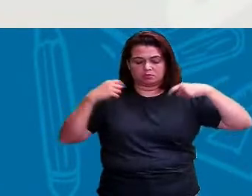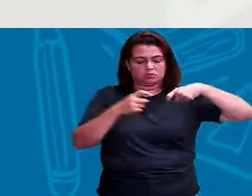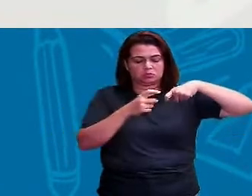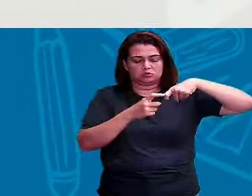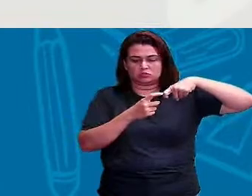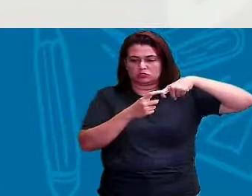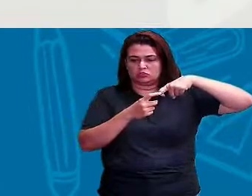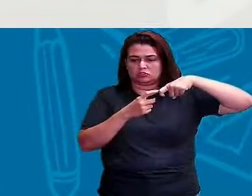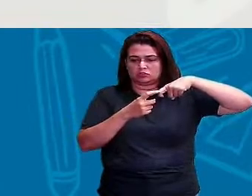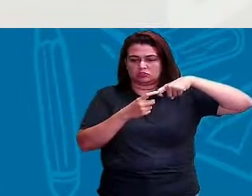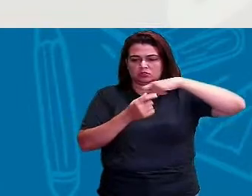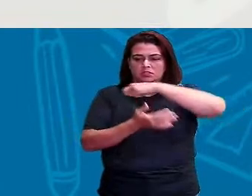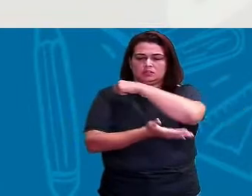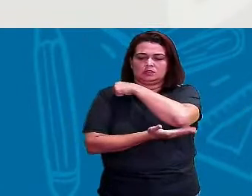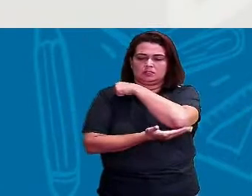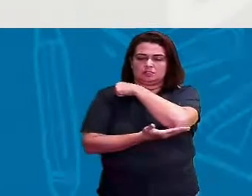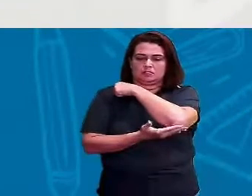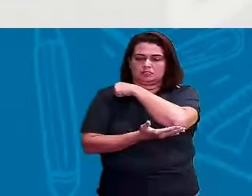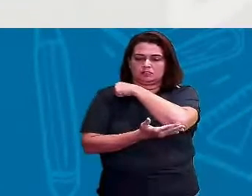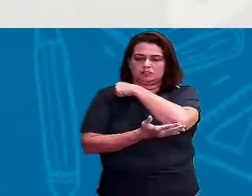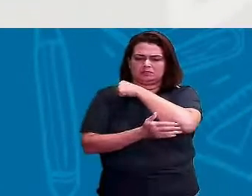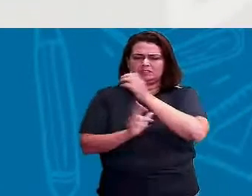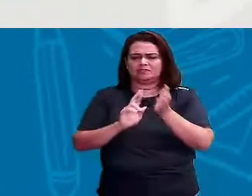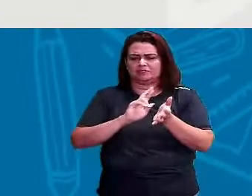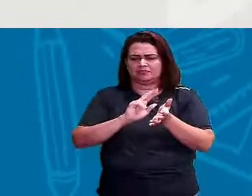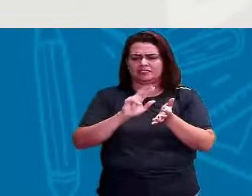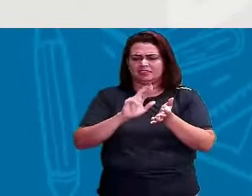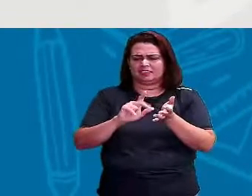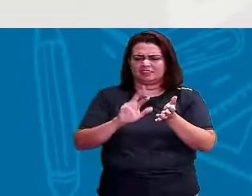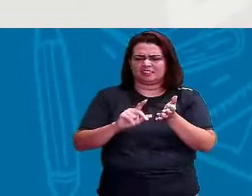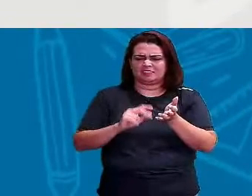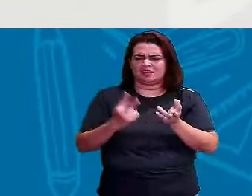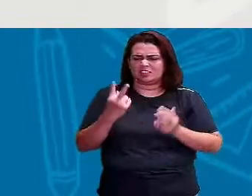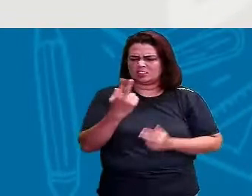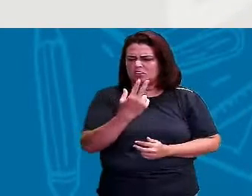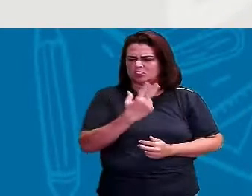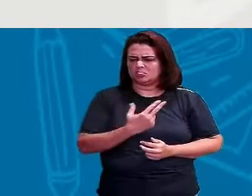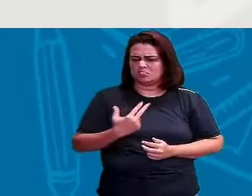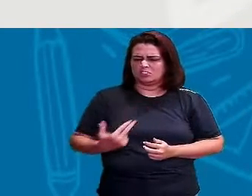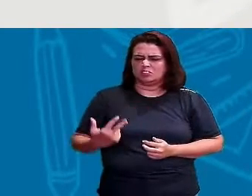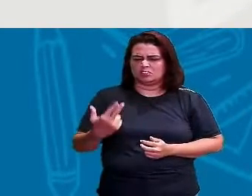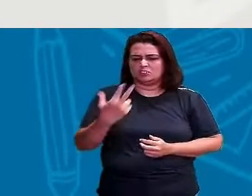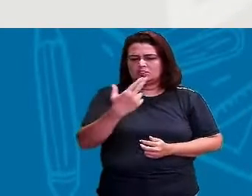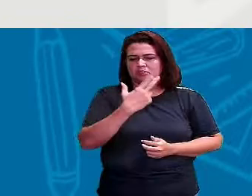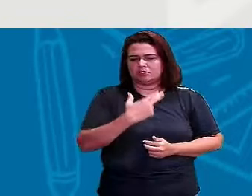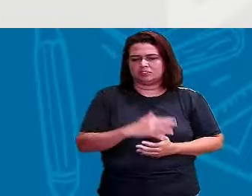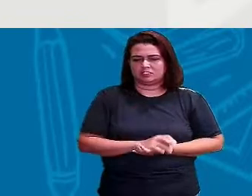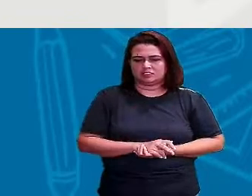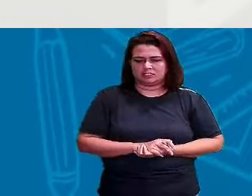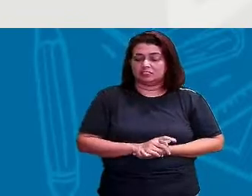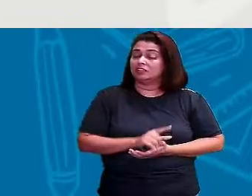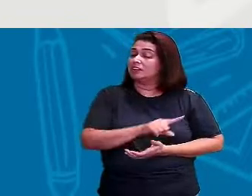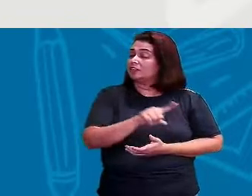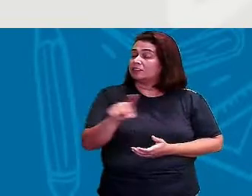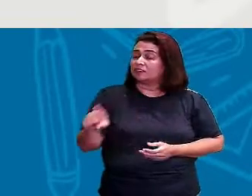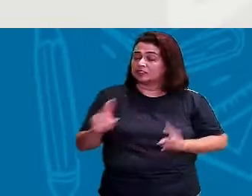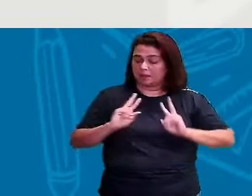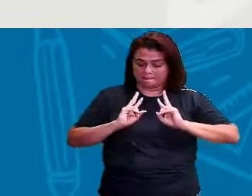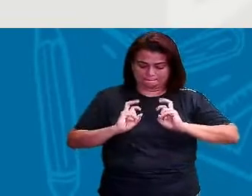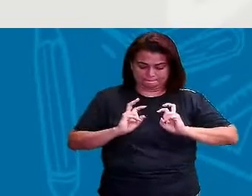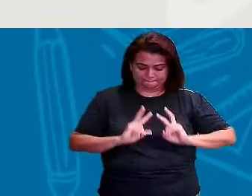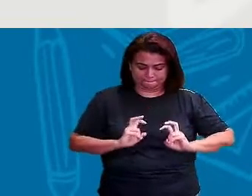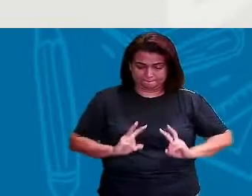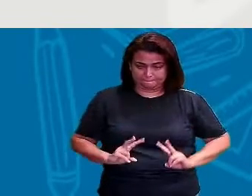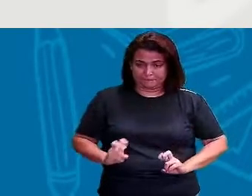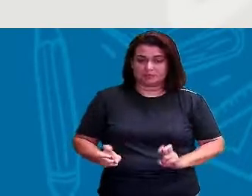cotovelos e várias outras coisas, né? Que eu vou ter em par, eu vou ter em 2. Então, gente, você precisa perceber